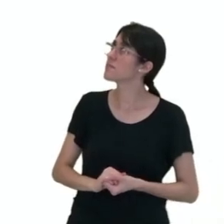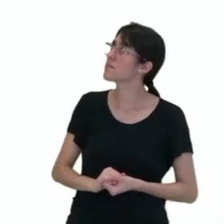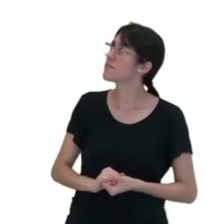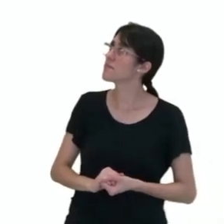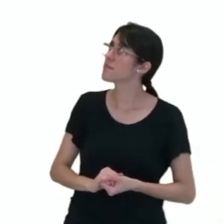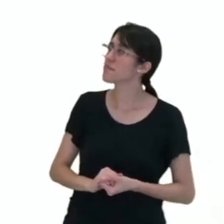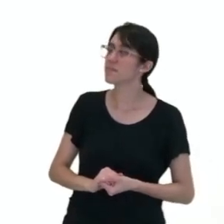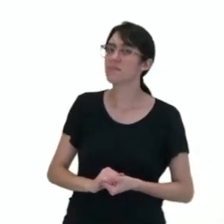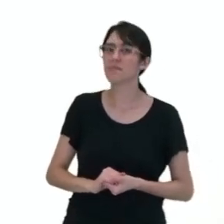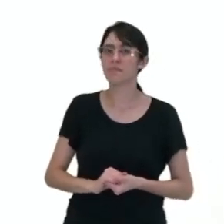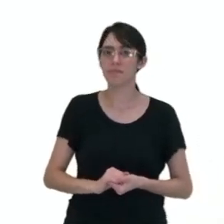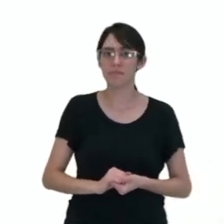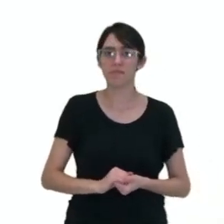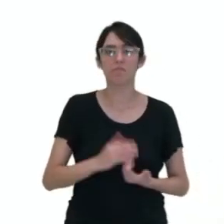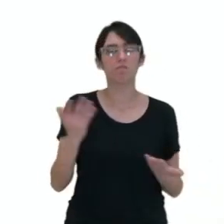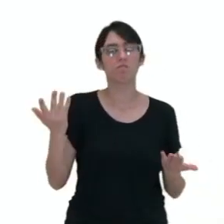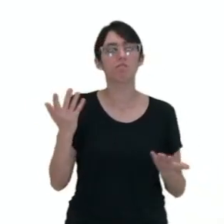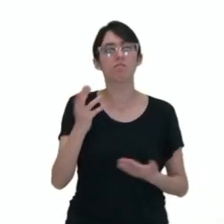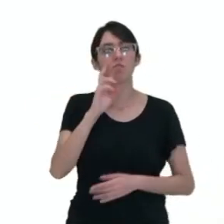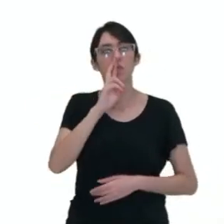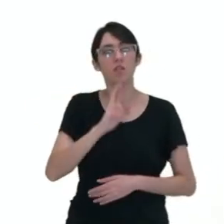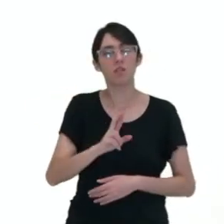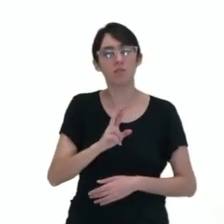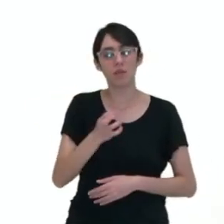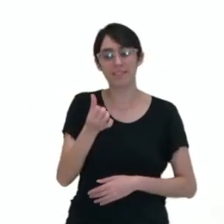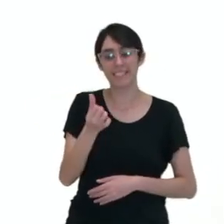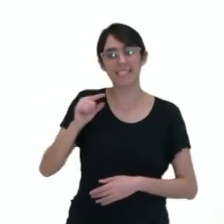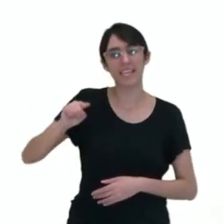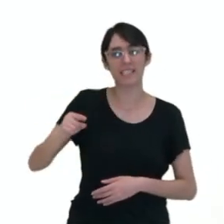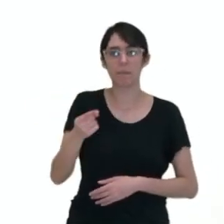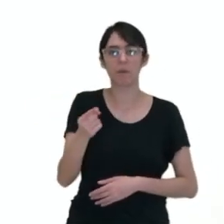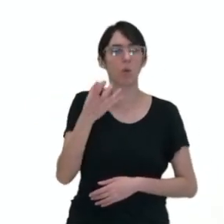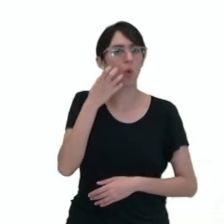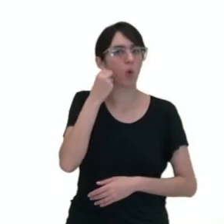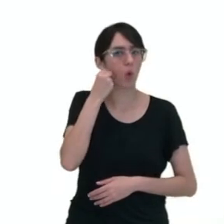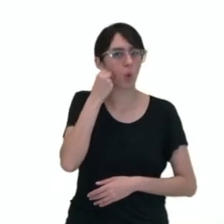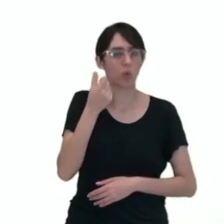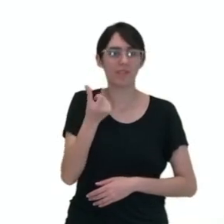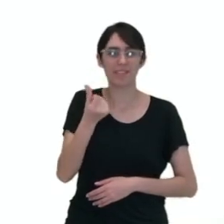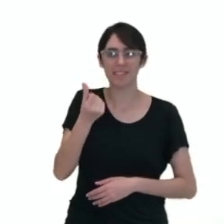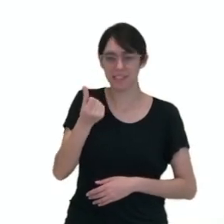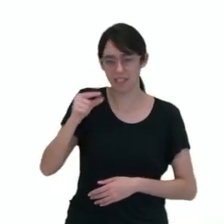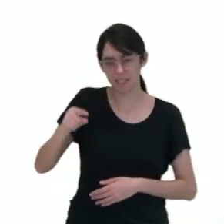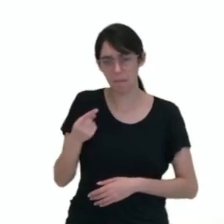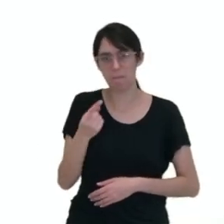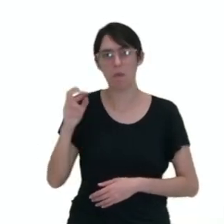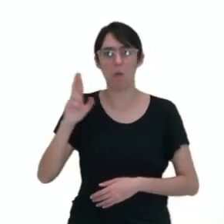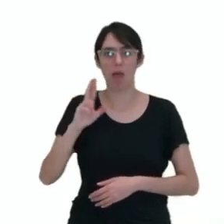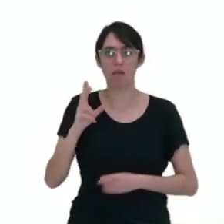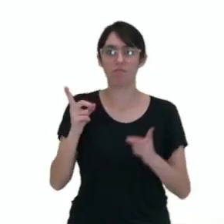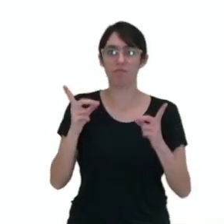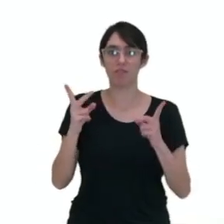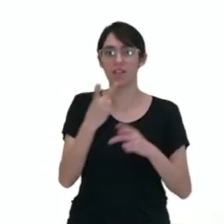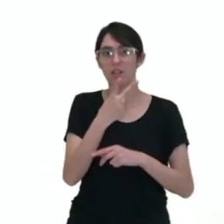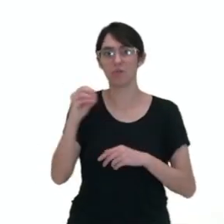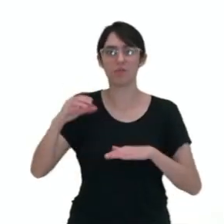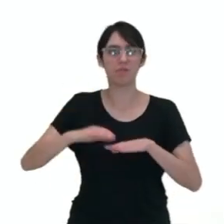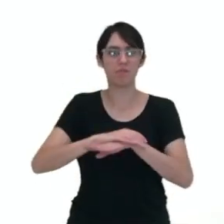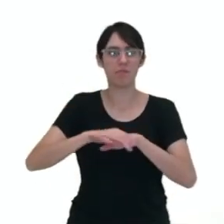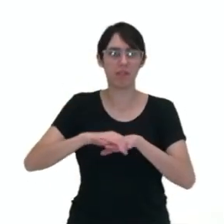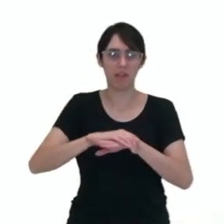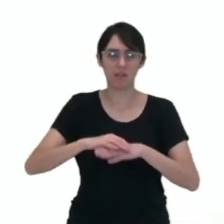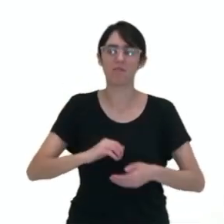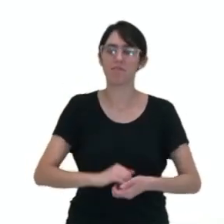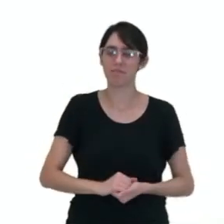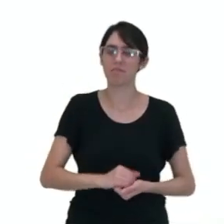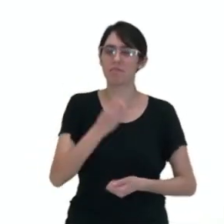menos o 2.000 vai dar um lucro de R$6.000 na venda desses 200 tênis. Rápido para a